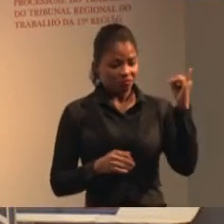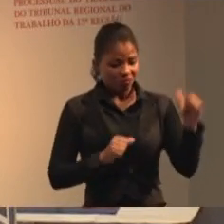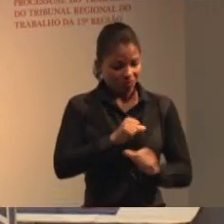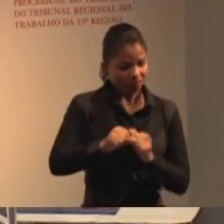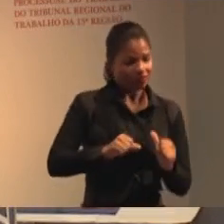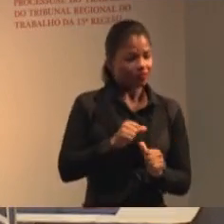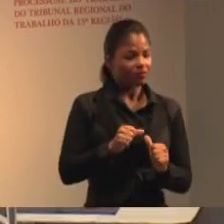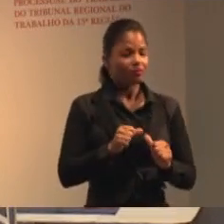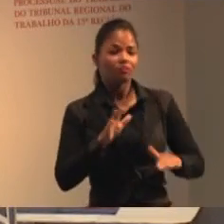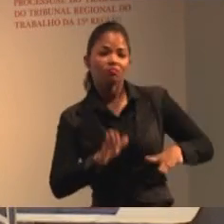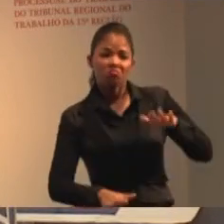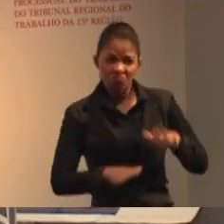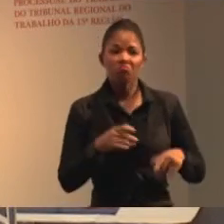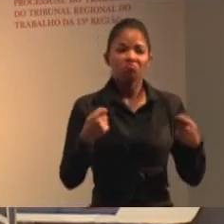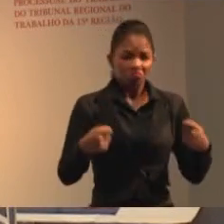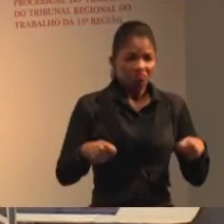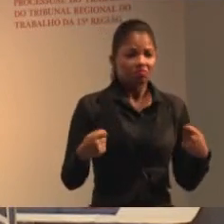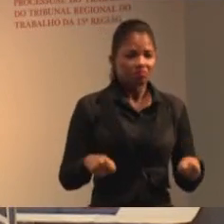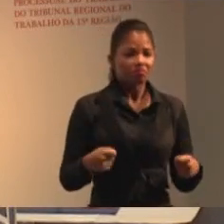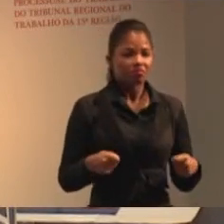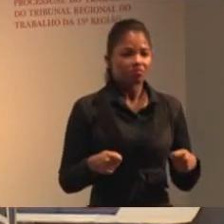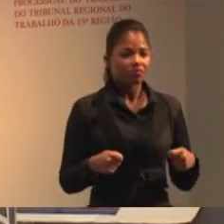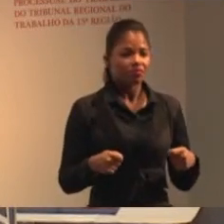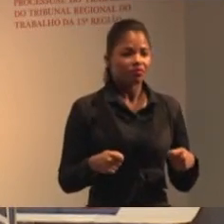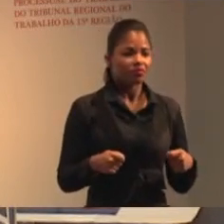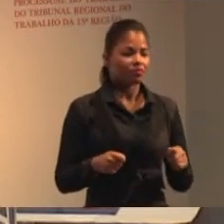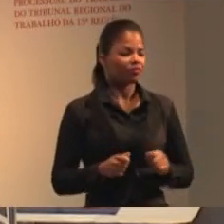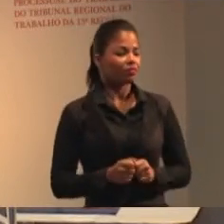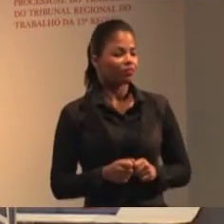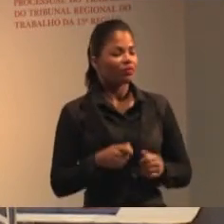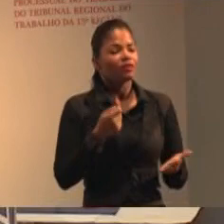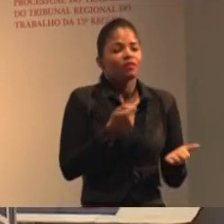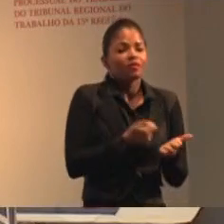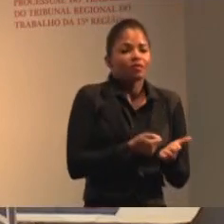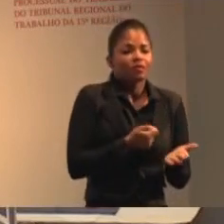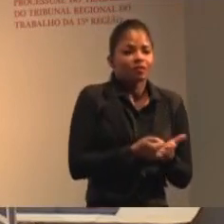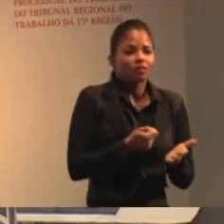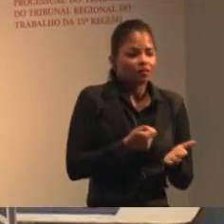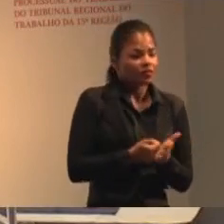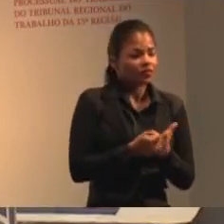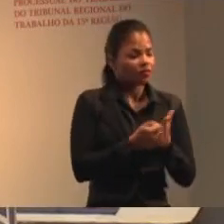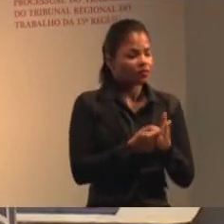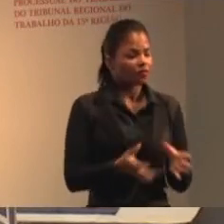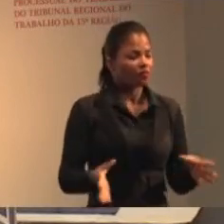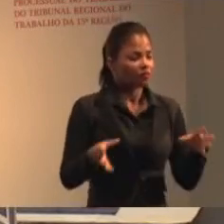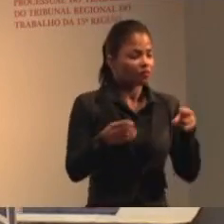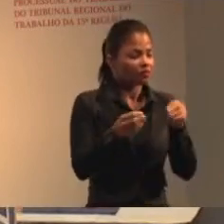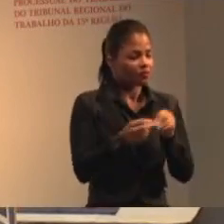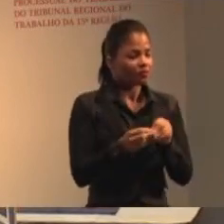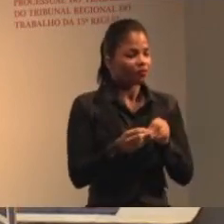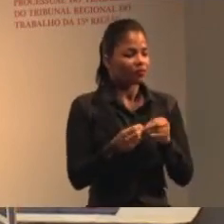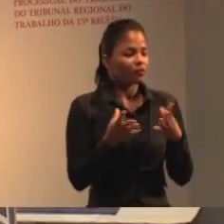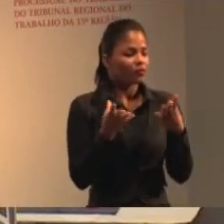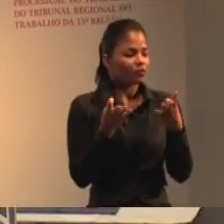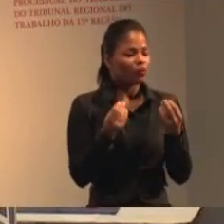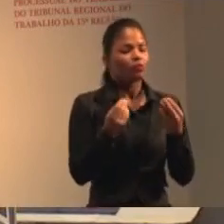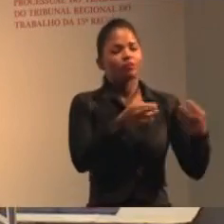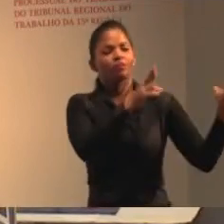e talvez sejam mesmo, elas apenas deveriam ser implementadas com